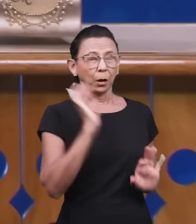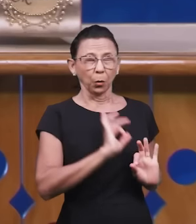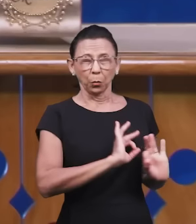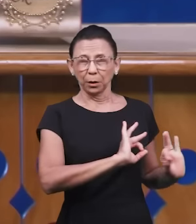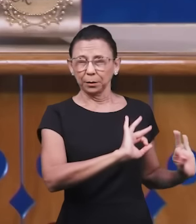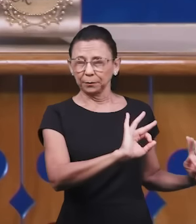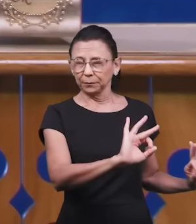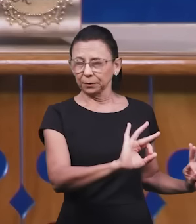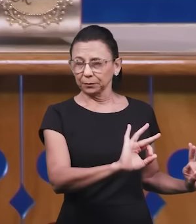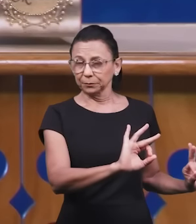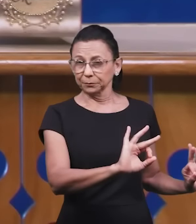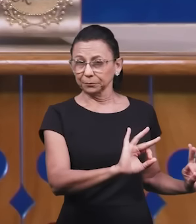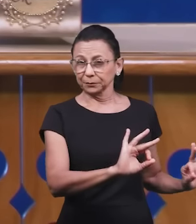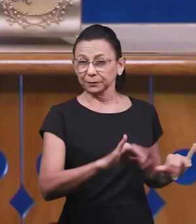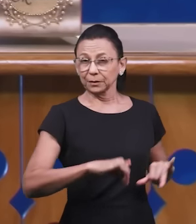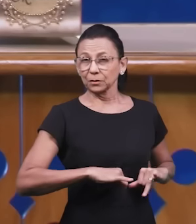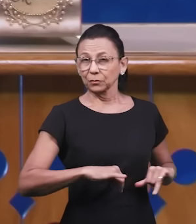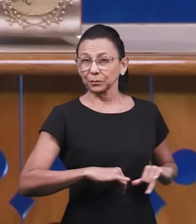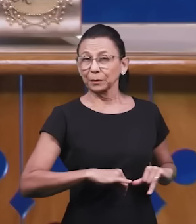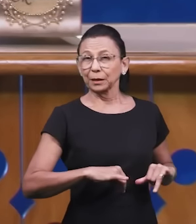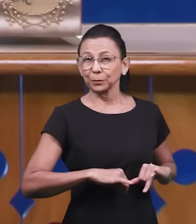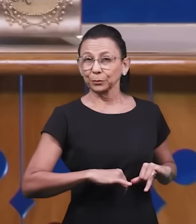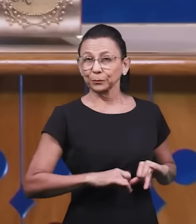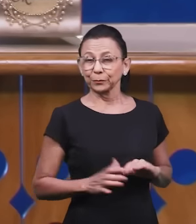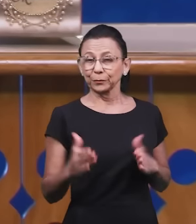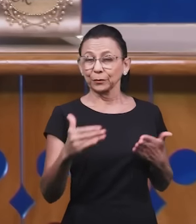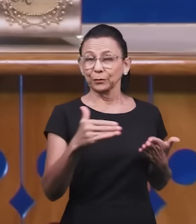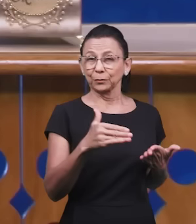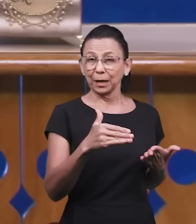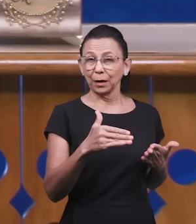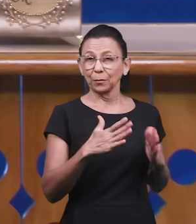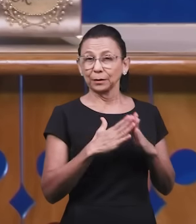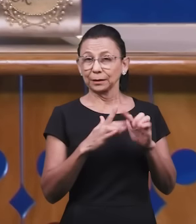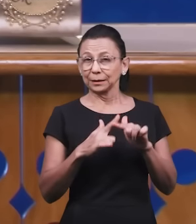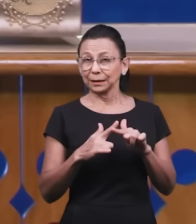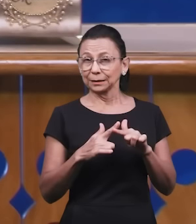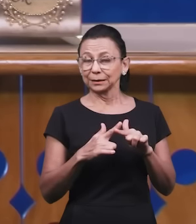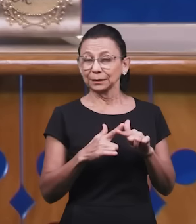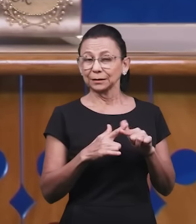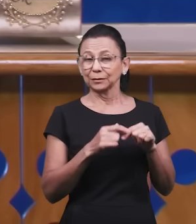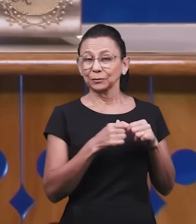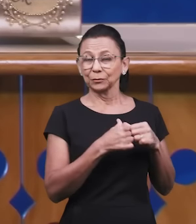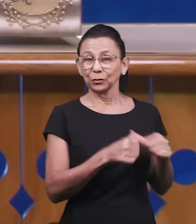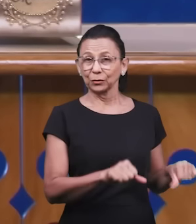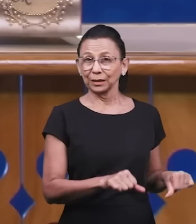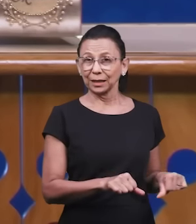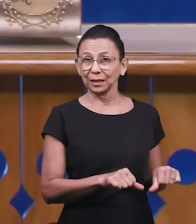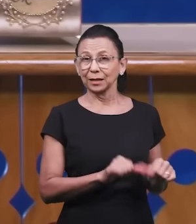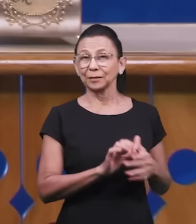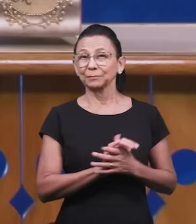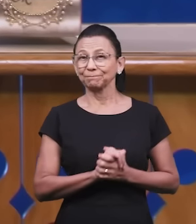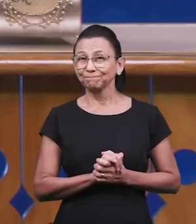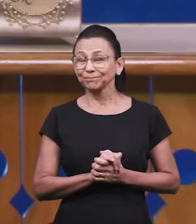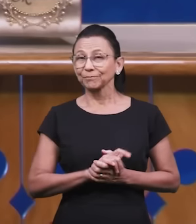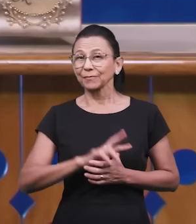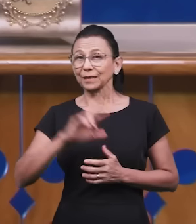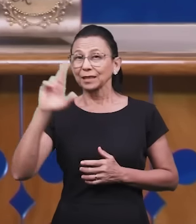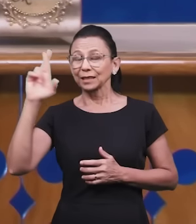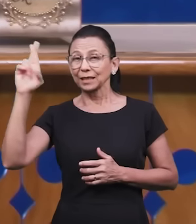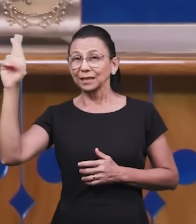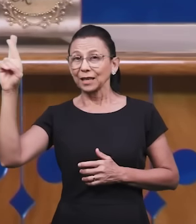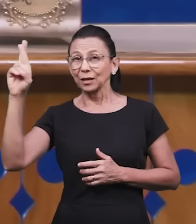entrará um sofrimento muito grande. A igreja infiel vai ficar. Muitos chamados, mas poucos